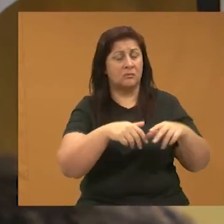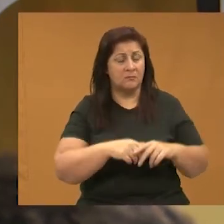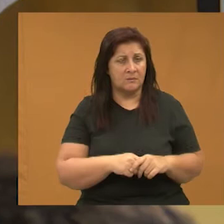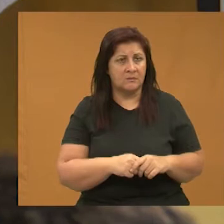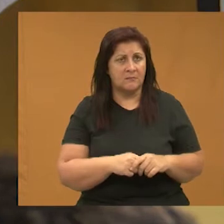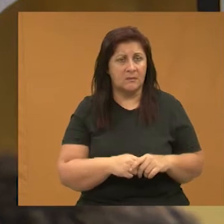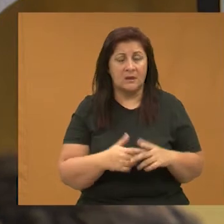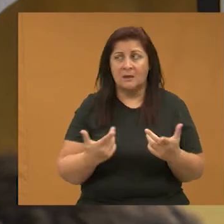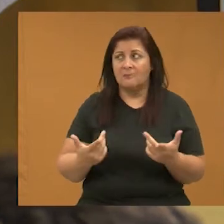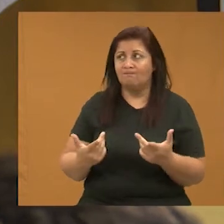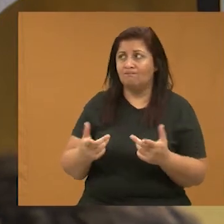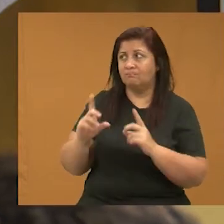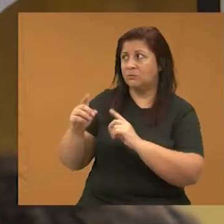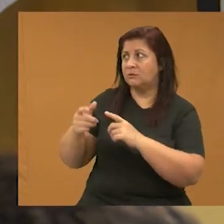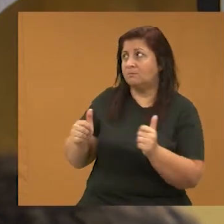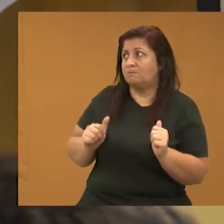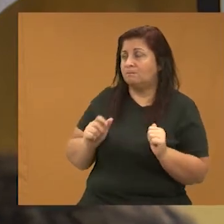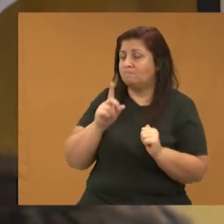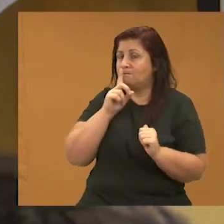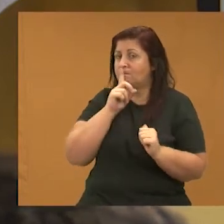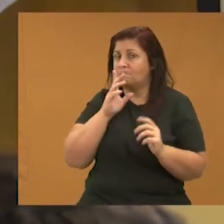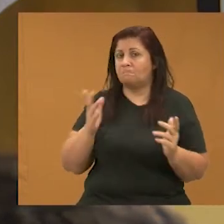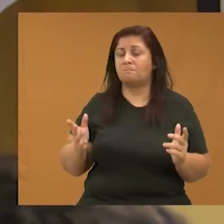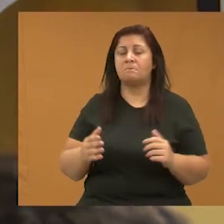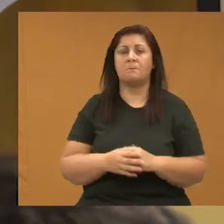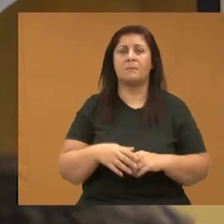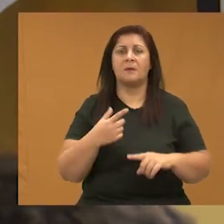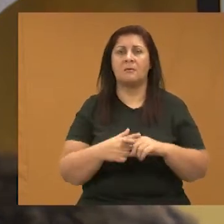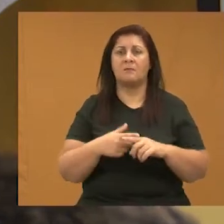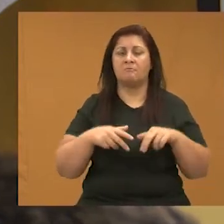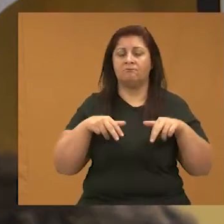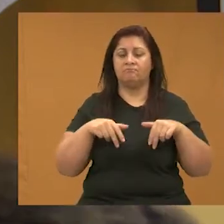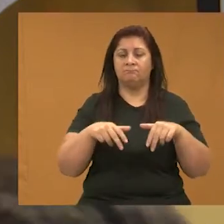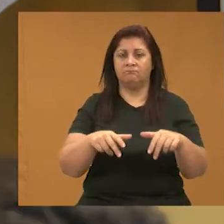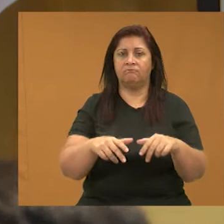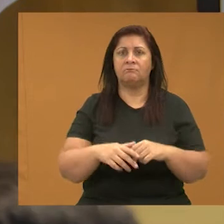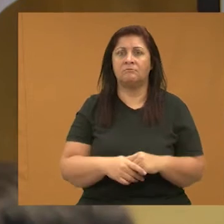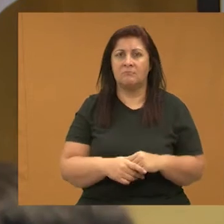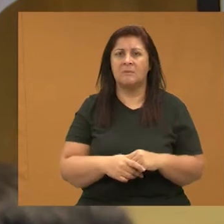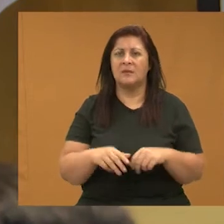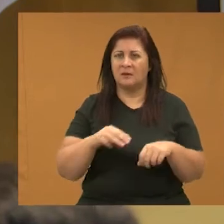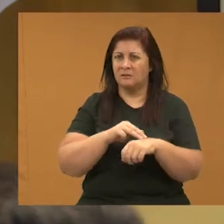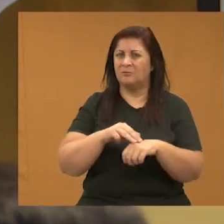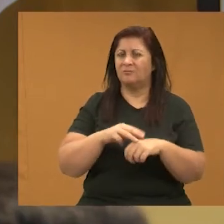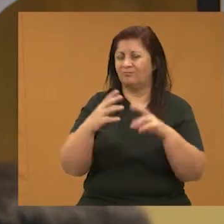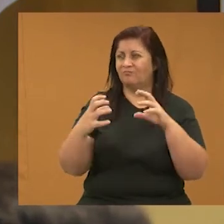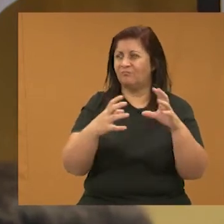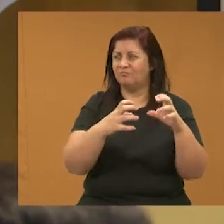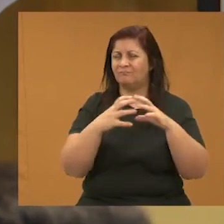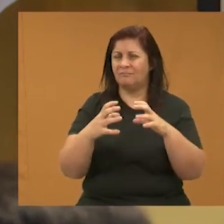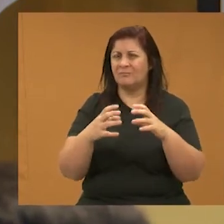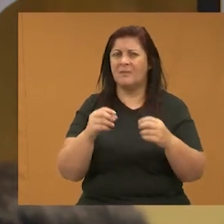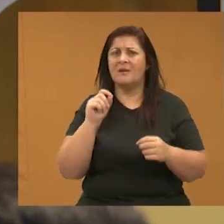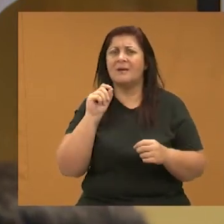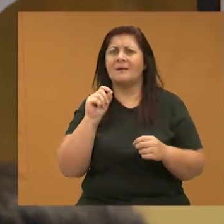Eles, porém, ficaram calados, pois pelo caminho tinham discutido quem